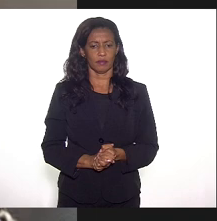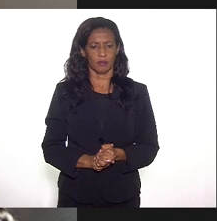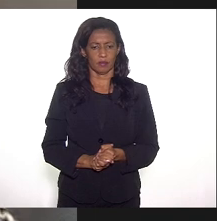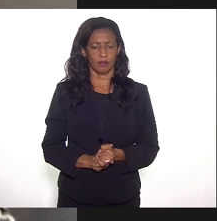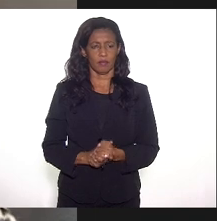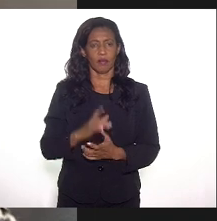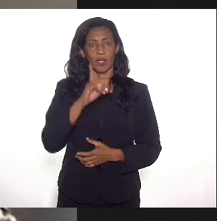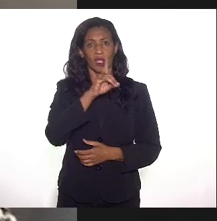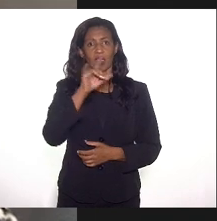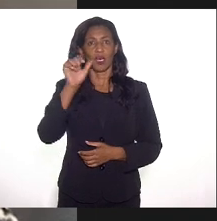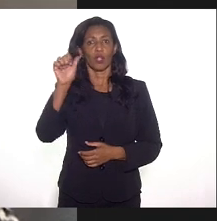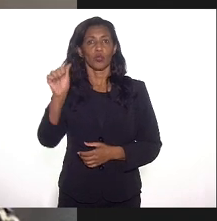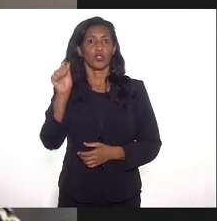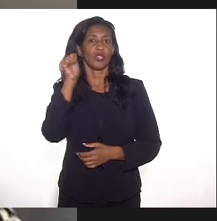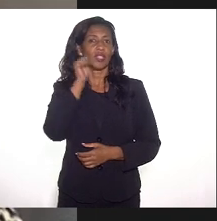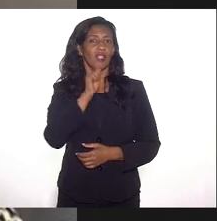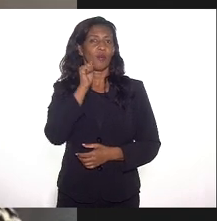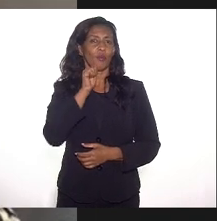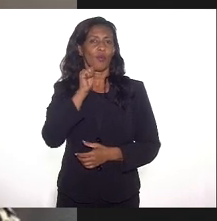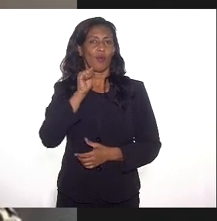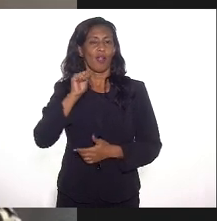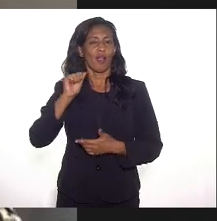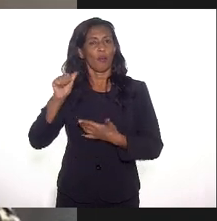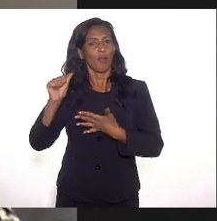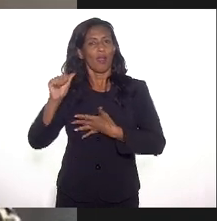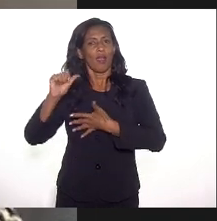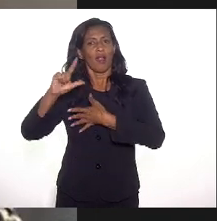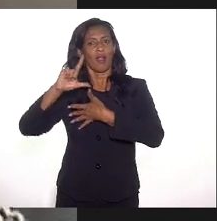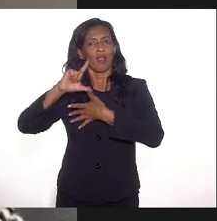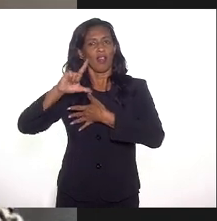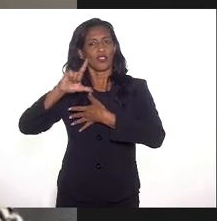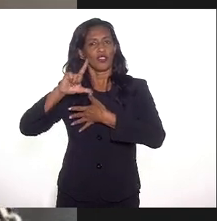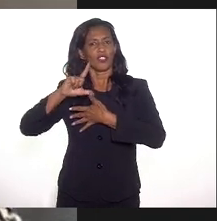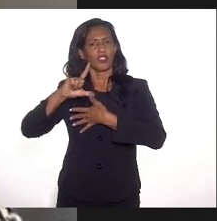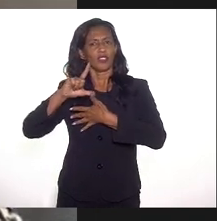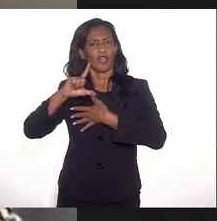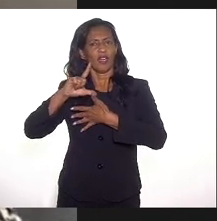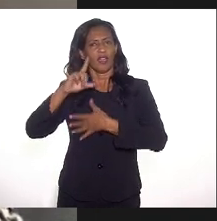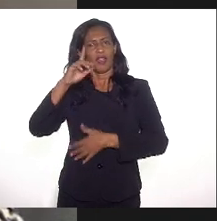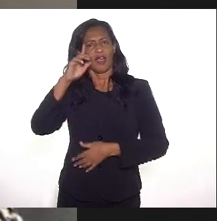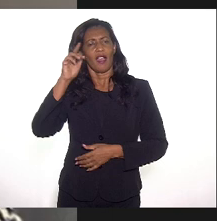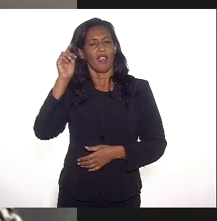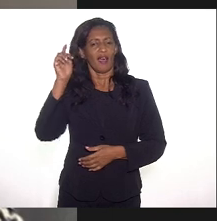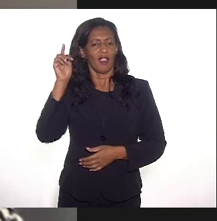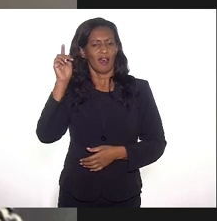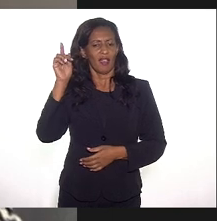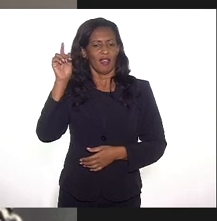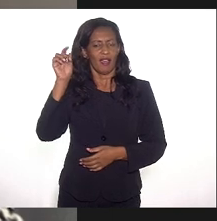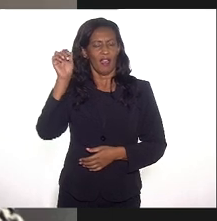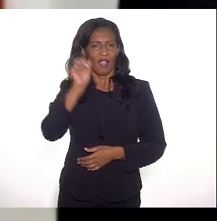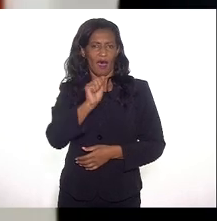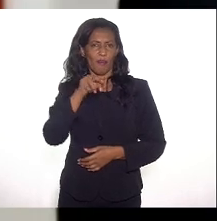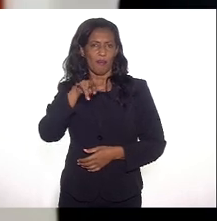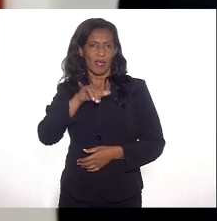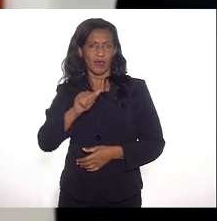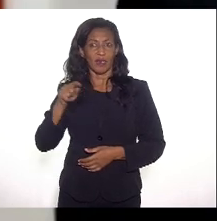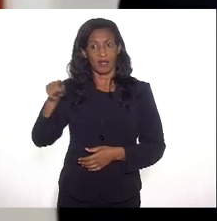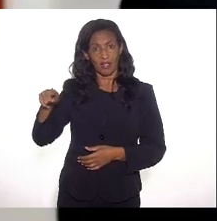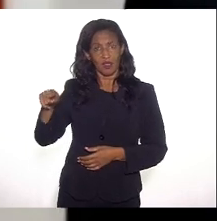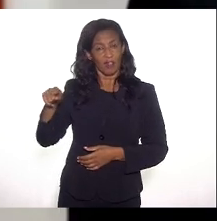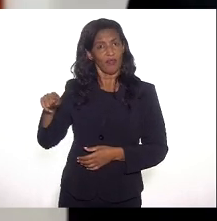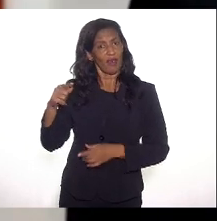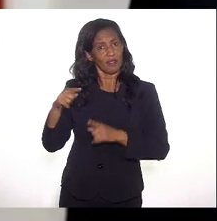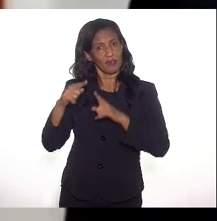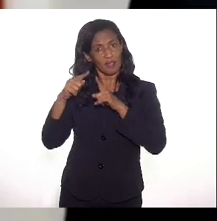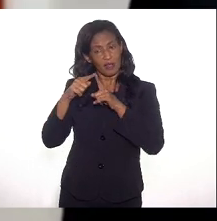à data da mulher latino-americana e caribenha que cai exatamente no recesso. Né? Não tem problema, aí faz a última